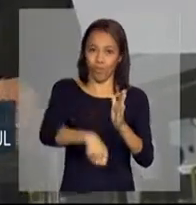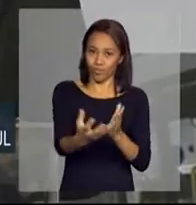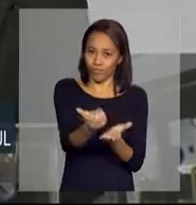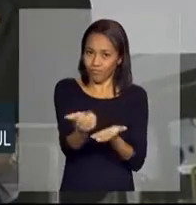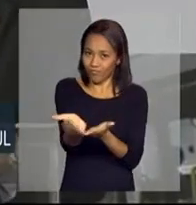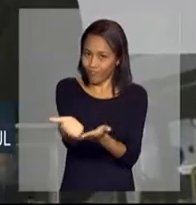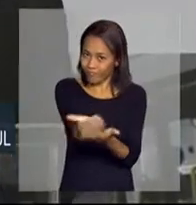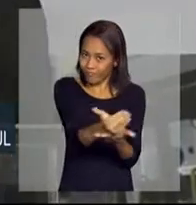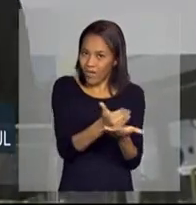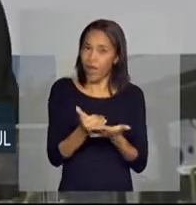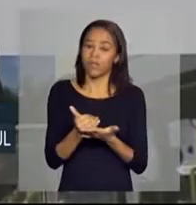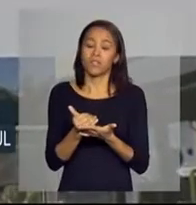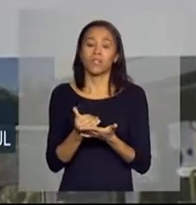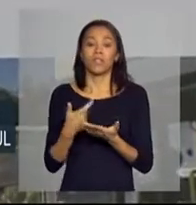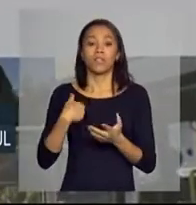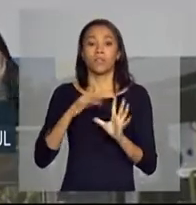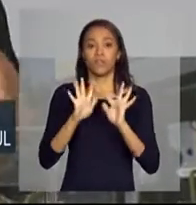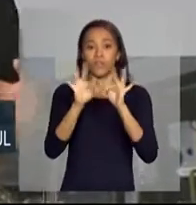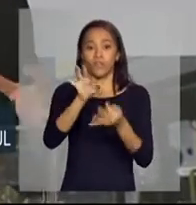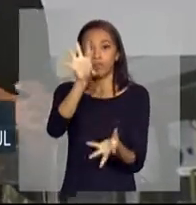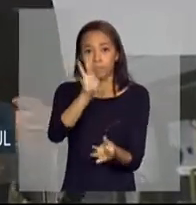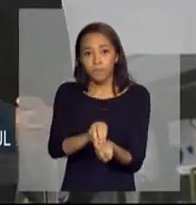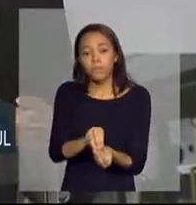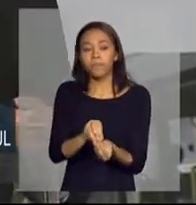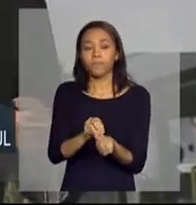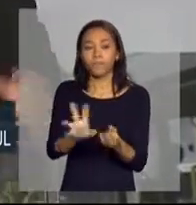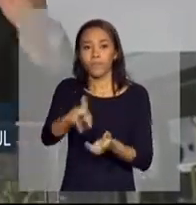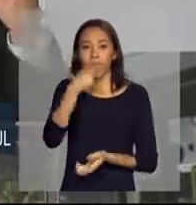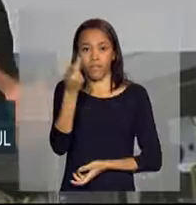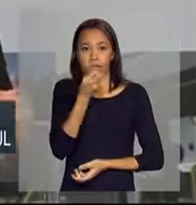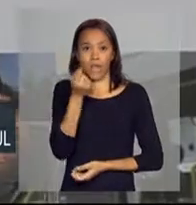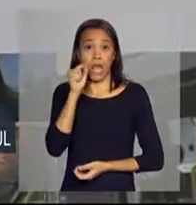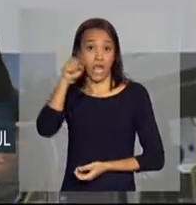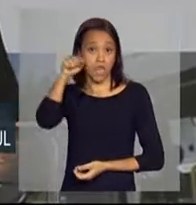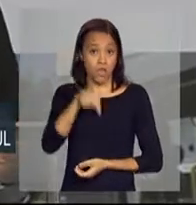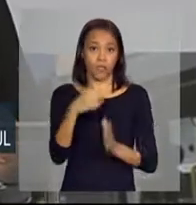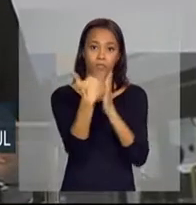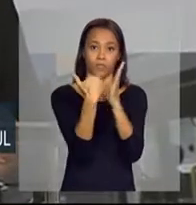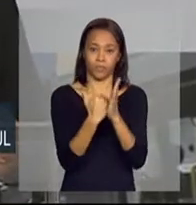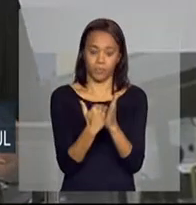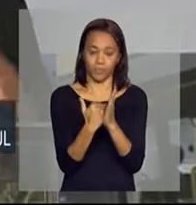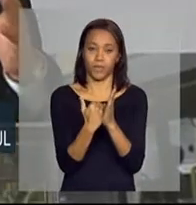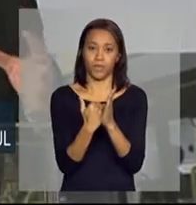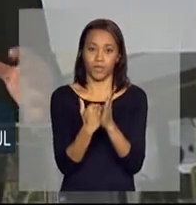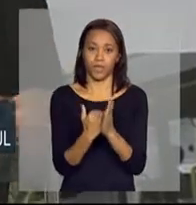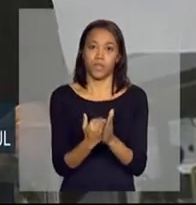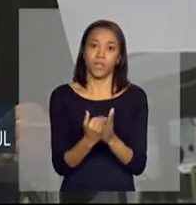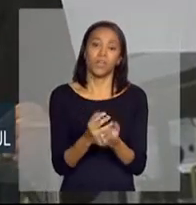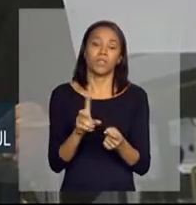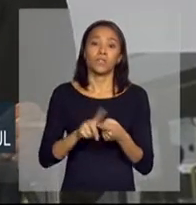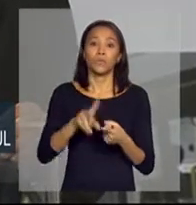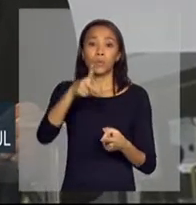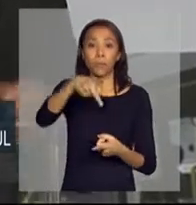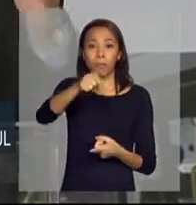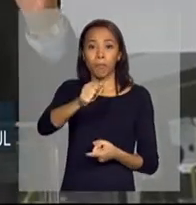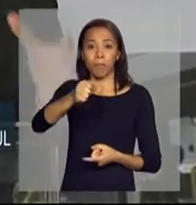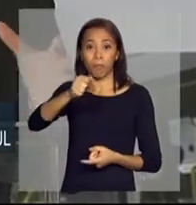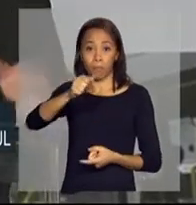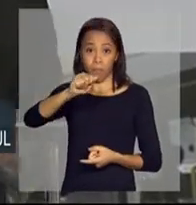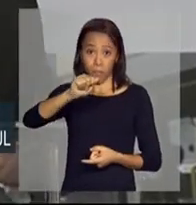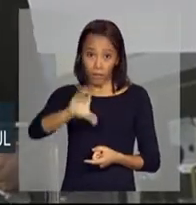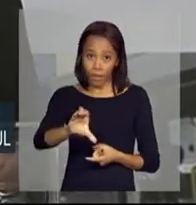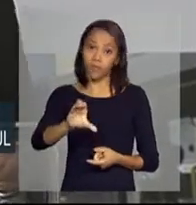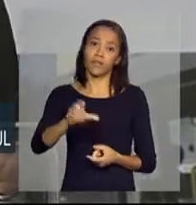queria concluir dizendo o seguinte: esse programa do PAC Equipamentos, ele não